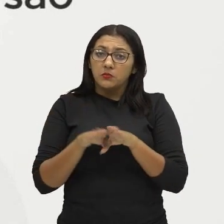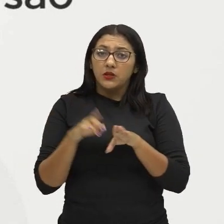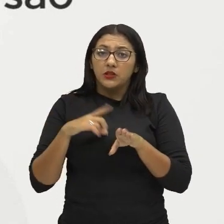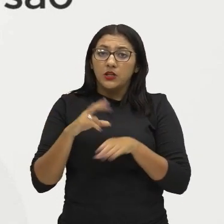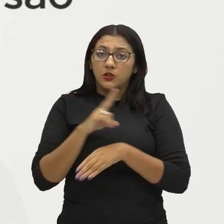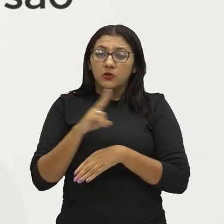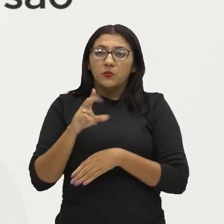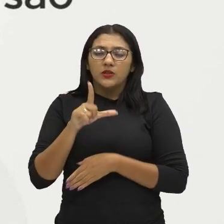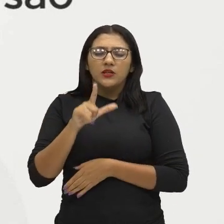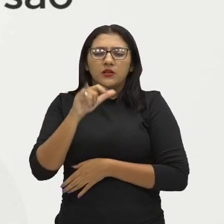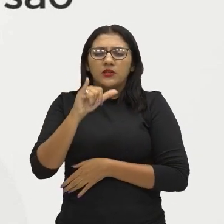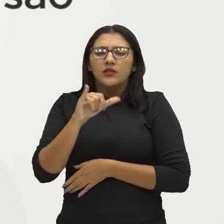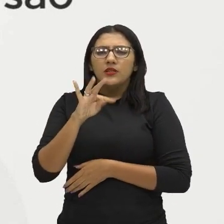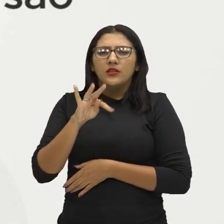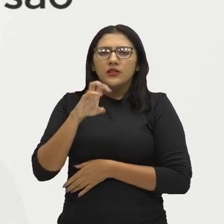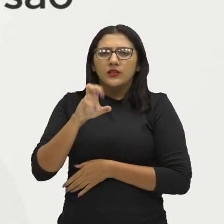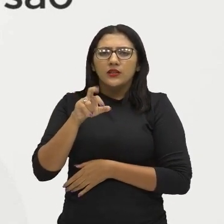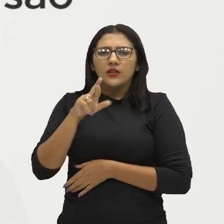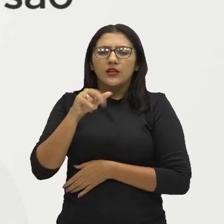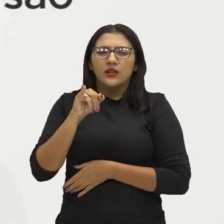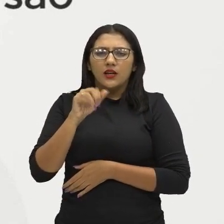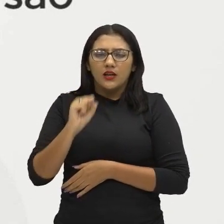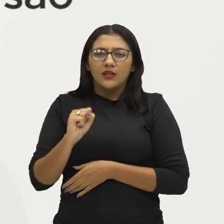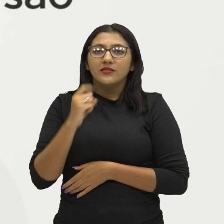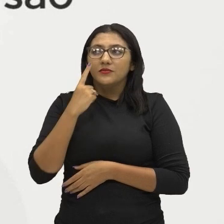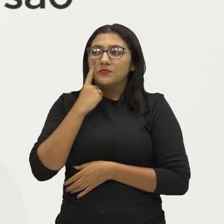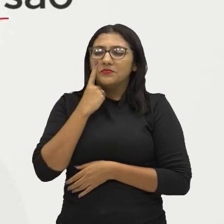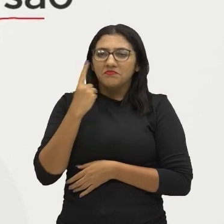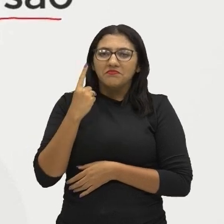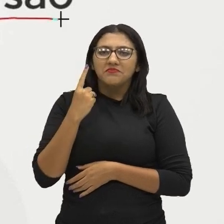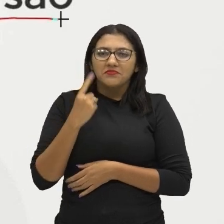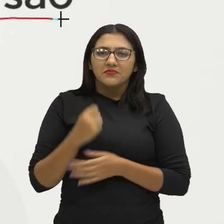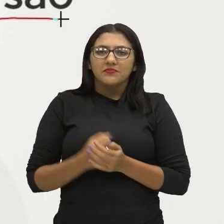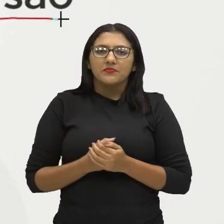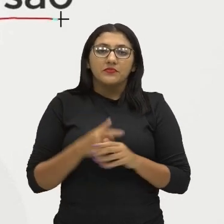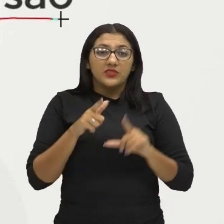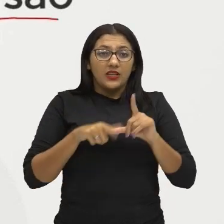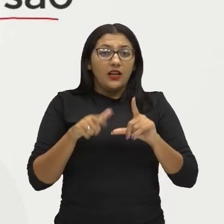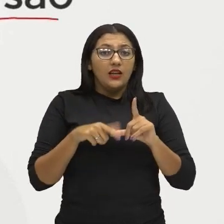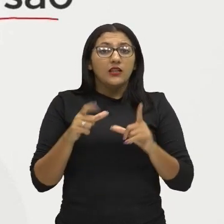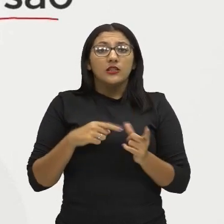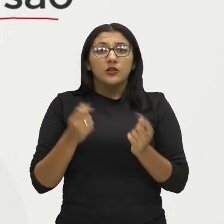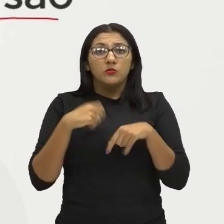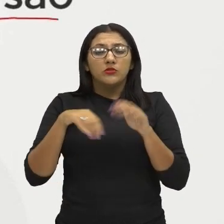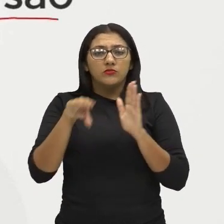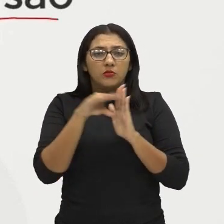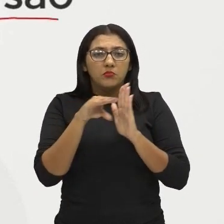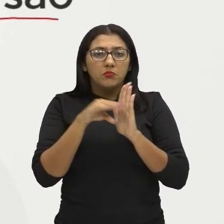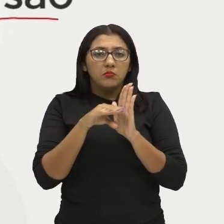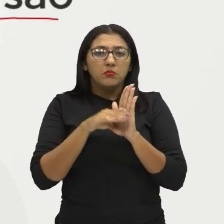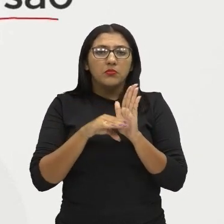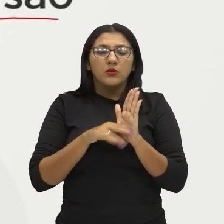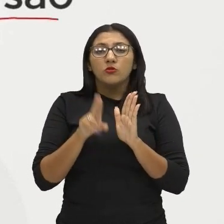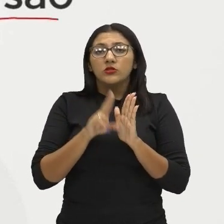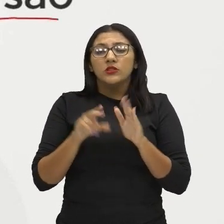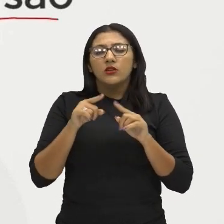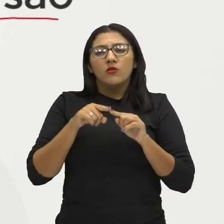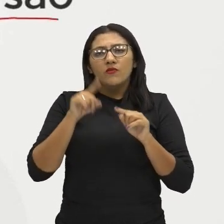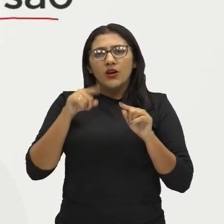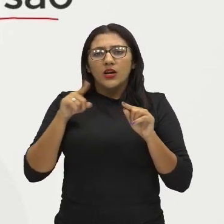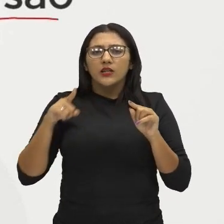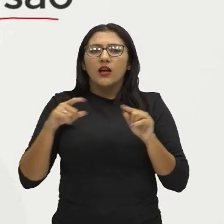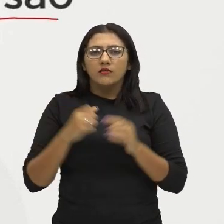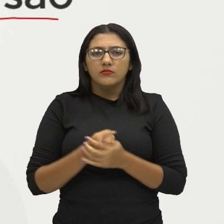como literais, olha só como a coisa está enriquecendo. As letras são classificadas como variáveis e